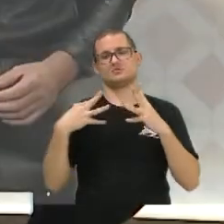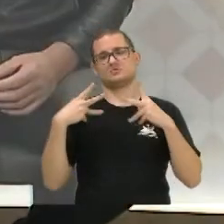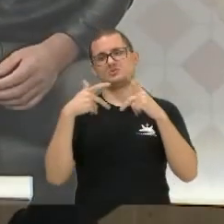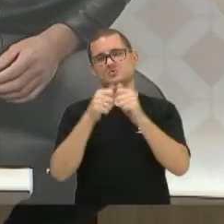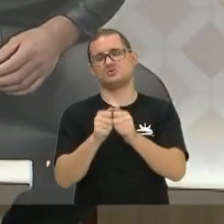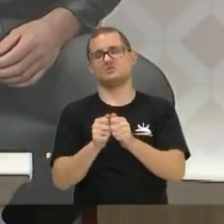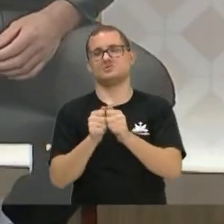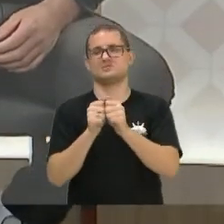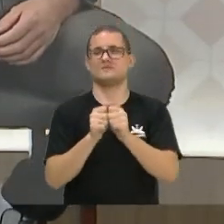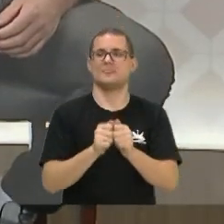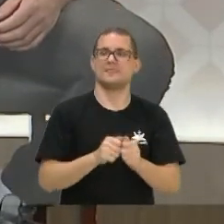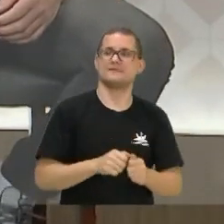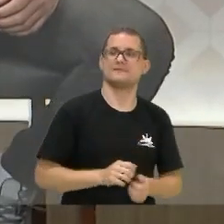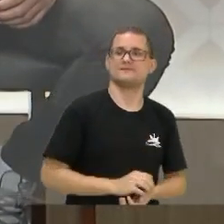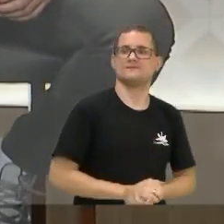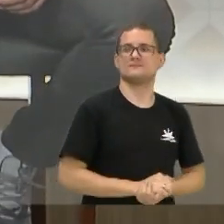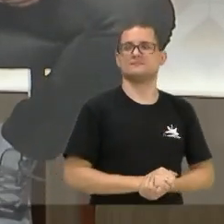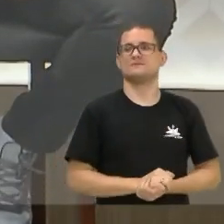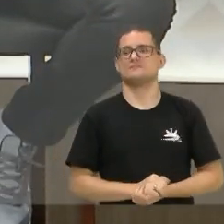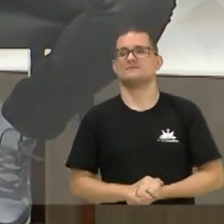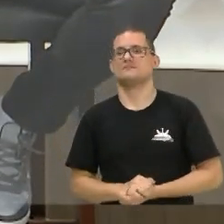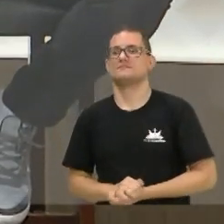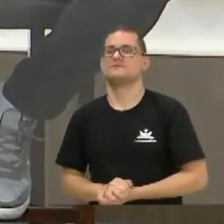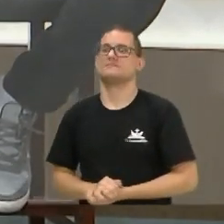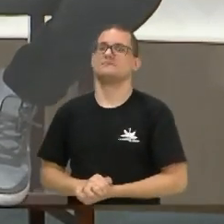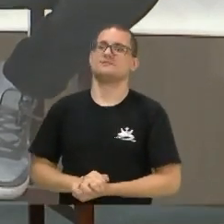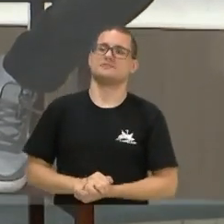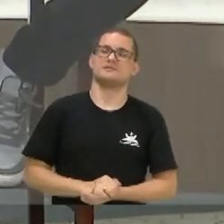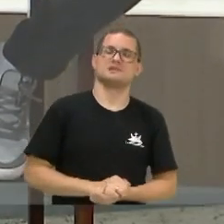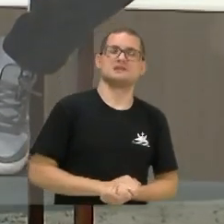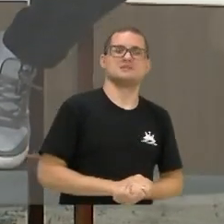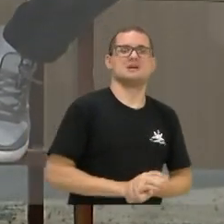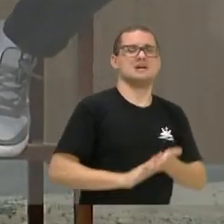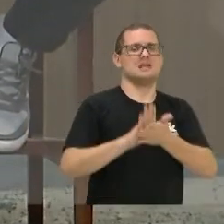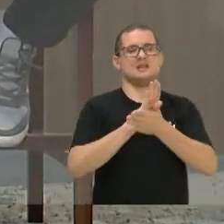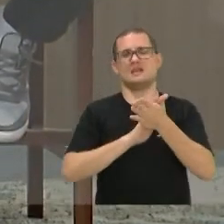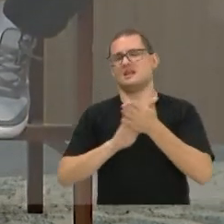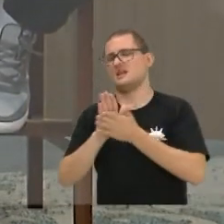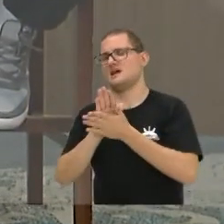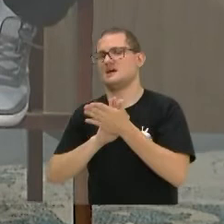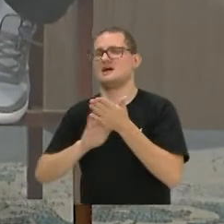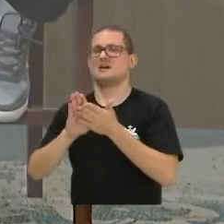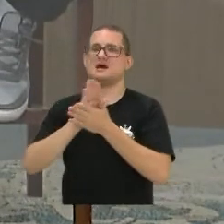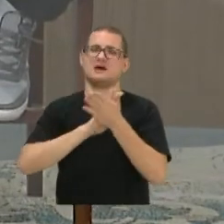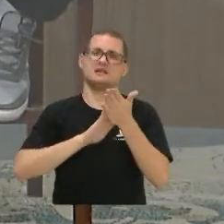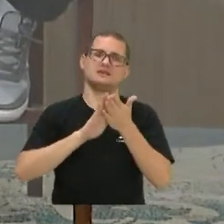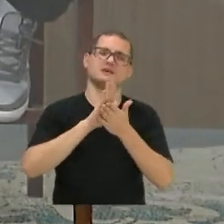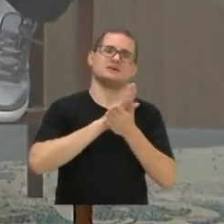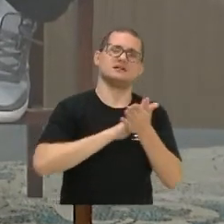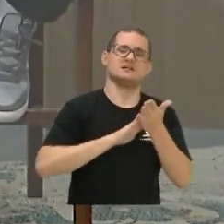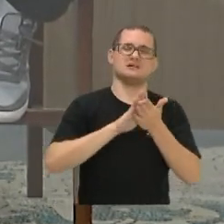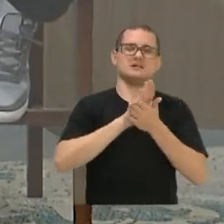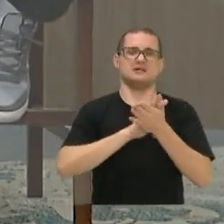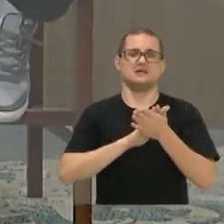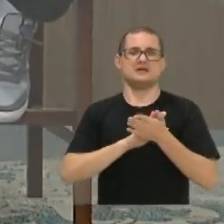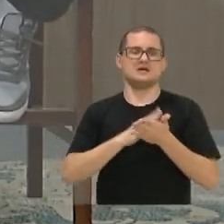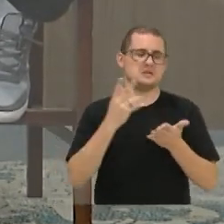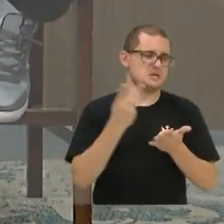espada um perigo nem os erros do meu